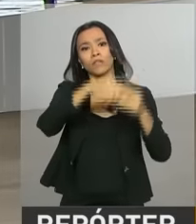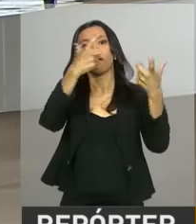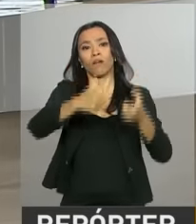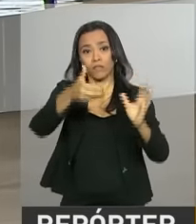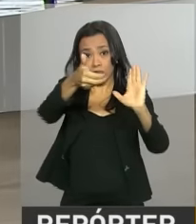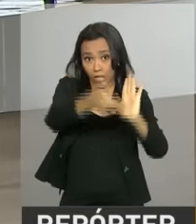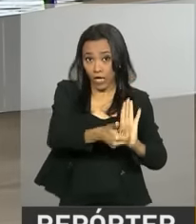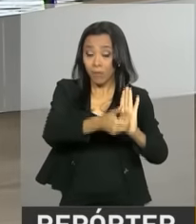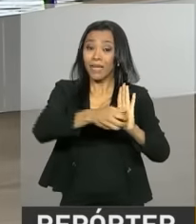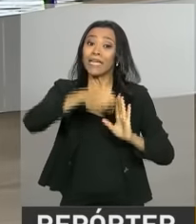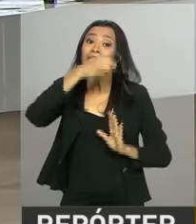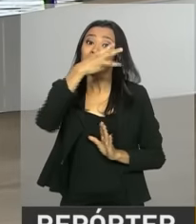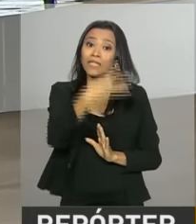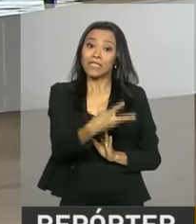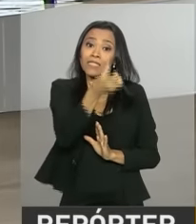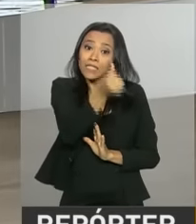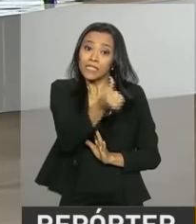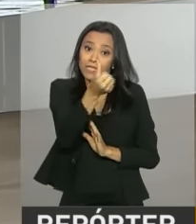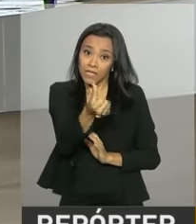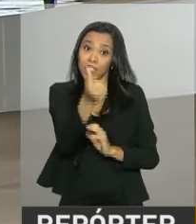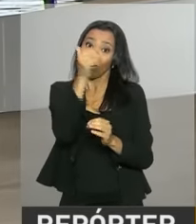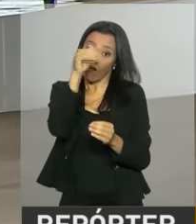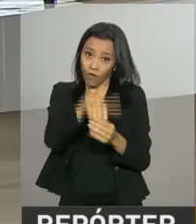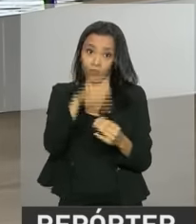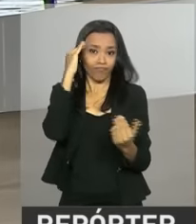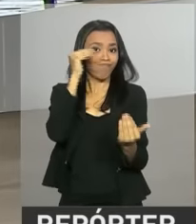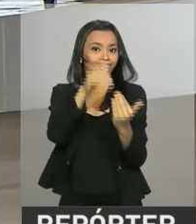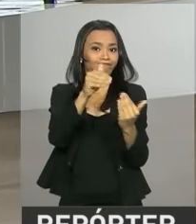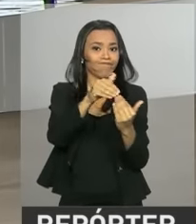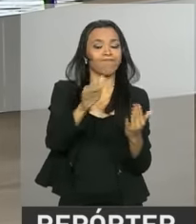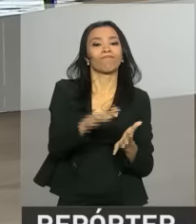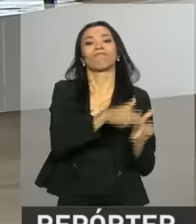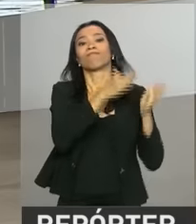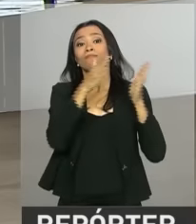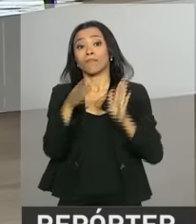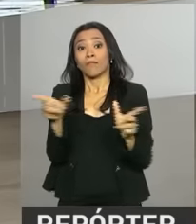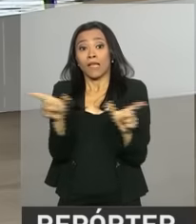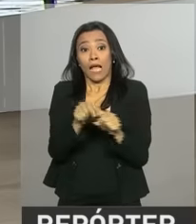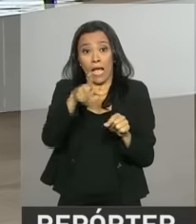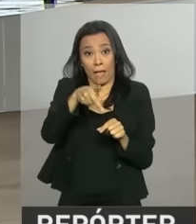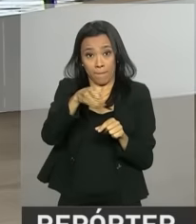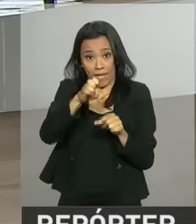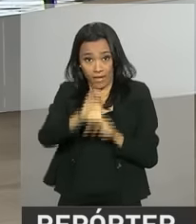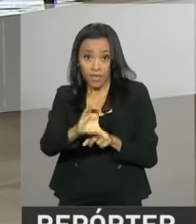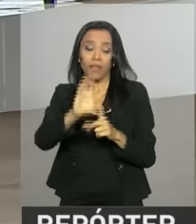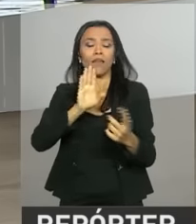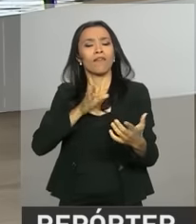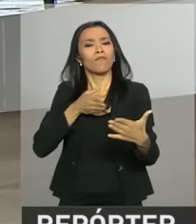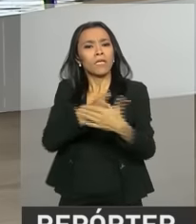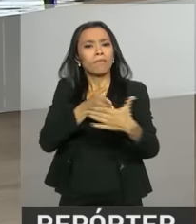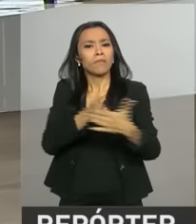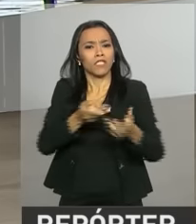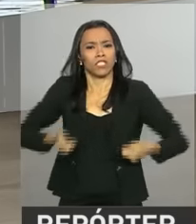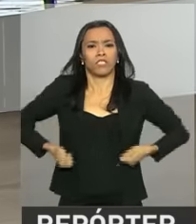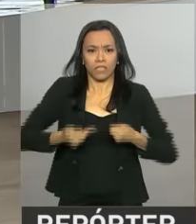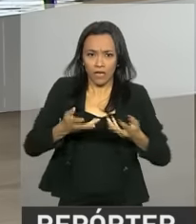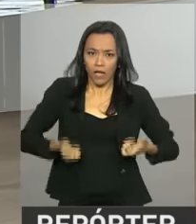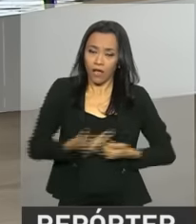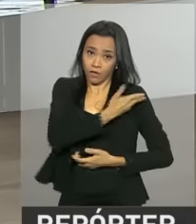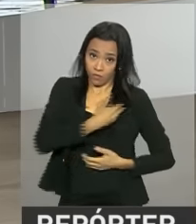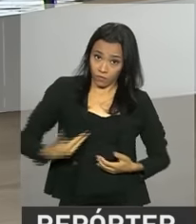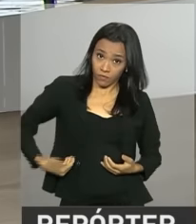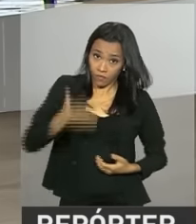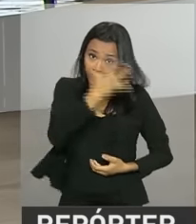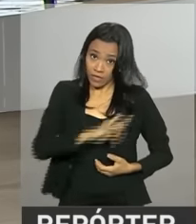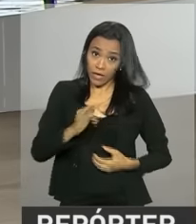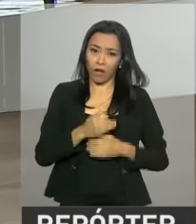Deputados com 366 votos favoráveis a PEC fixa um limite para o aumento dos gastos da União nos próximos